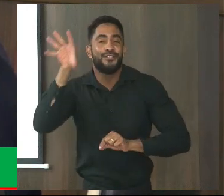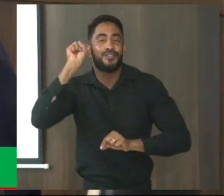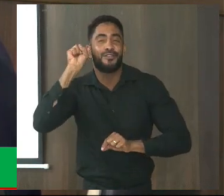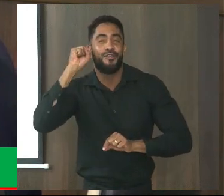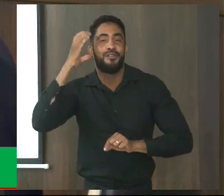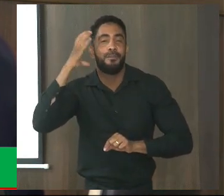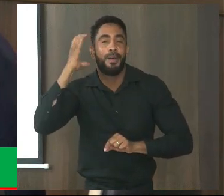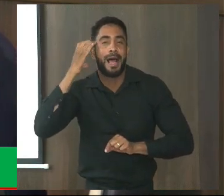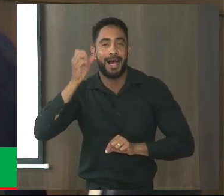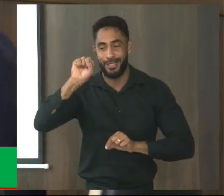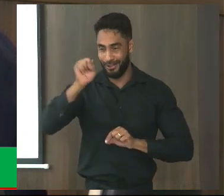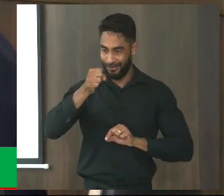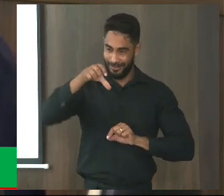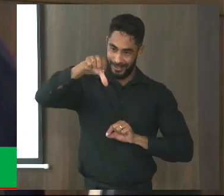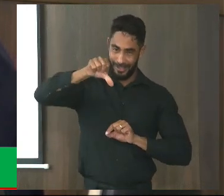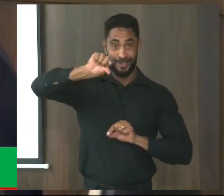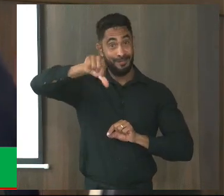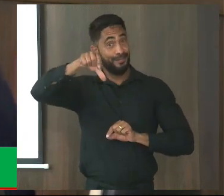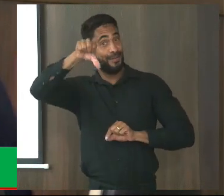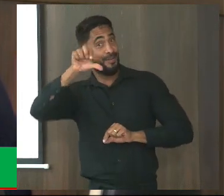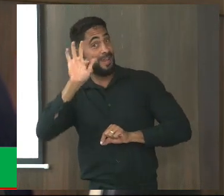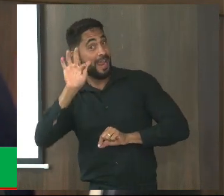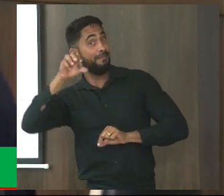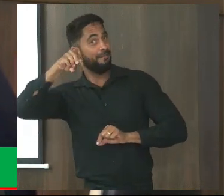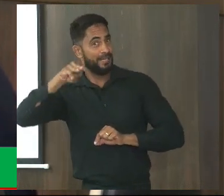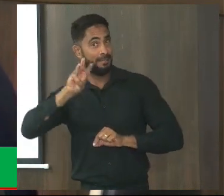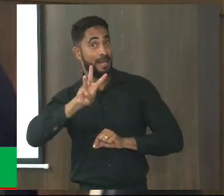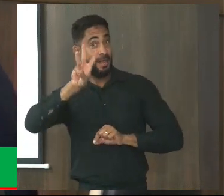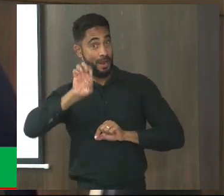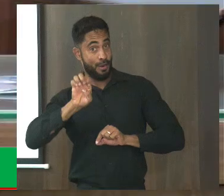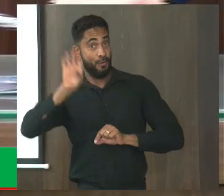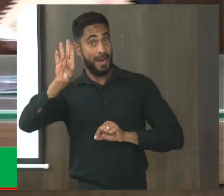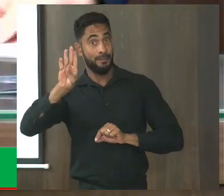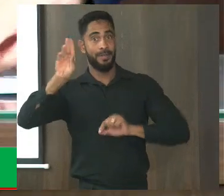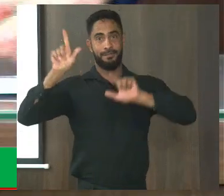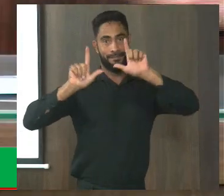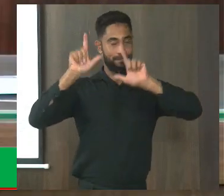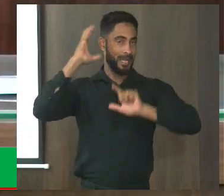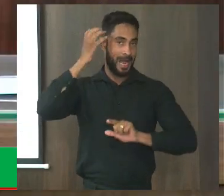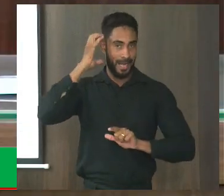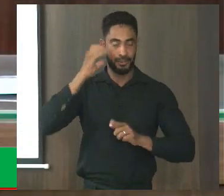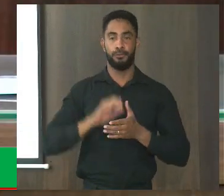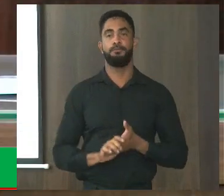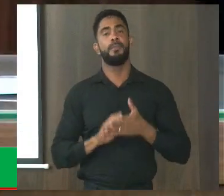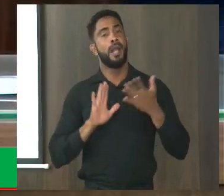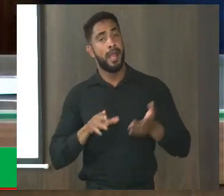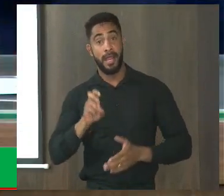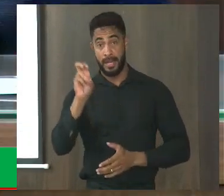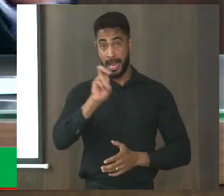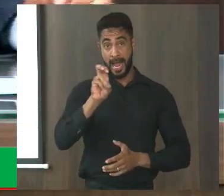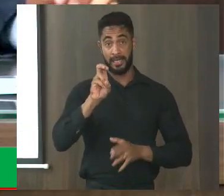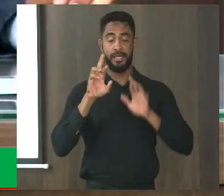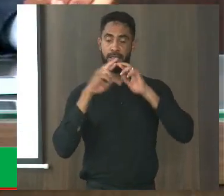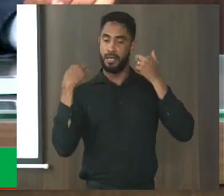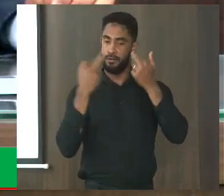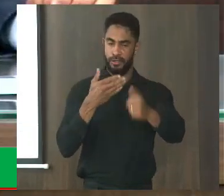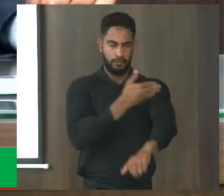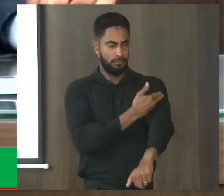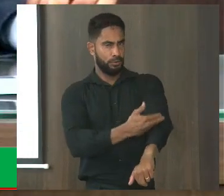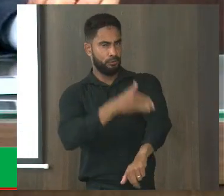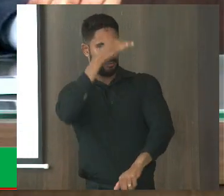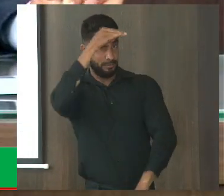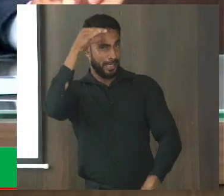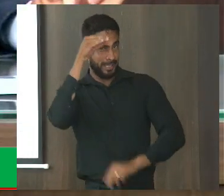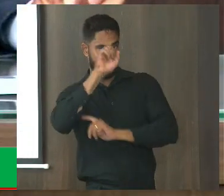Câmara, 89,9 FM, a nossa web rádio. Essa é a nossa quinta reunião ordinária